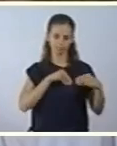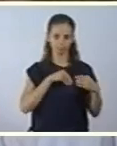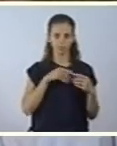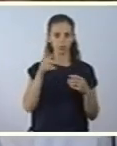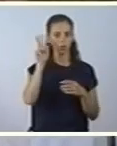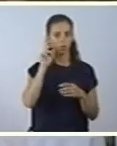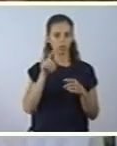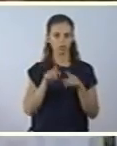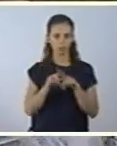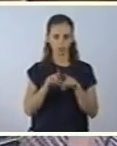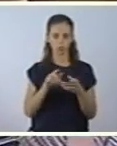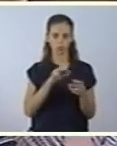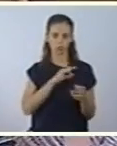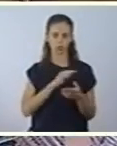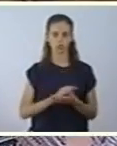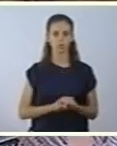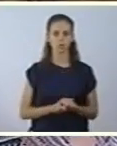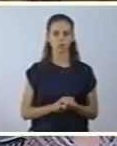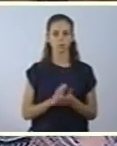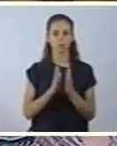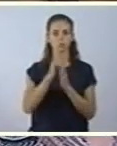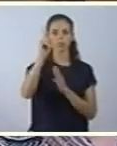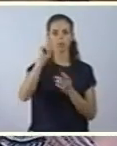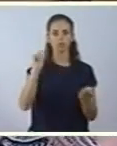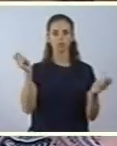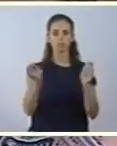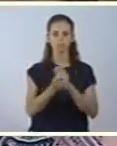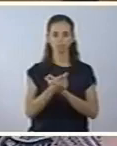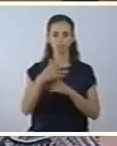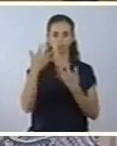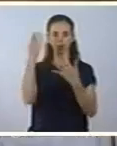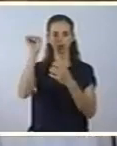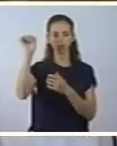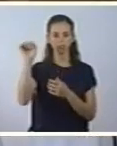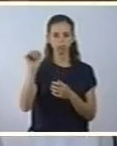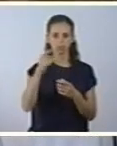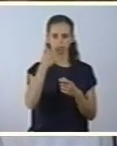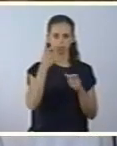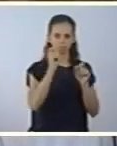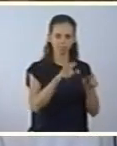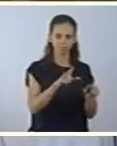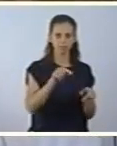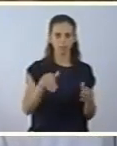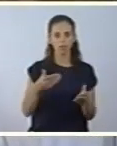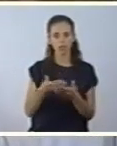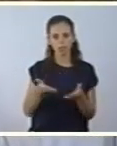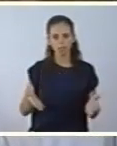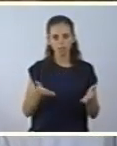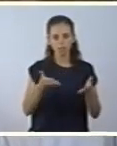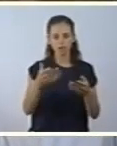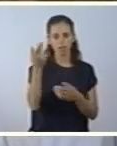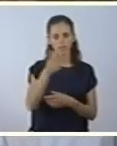irmãos. Ouvi-nos, Senhor. Para que Deus transfigure com a sua glória os moribundos e os leve a contemplar